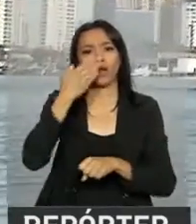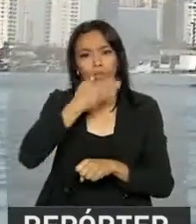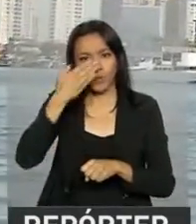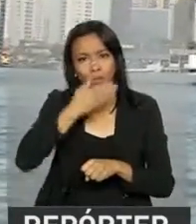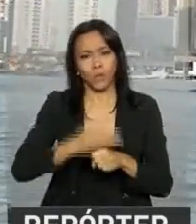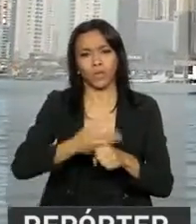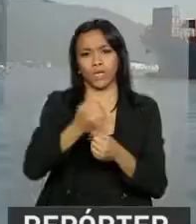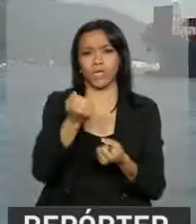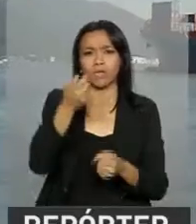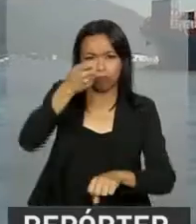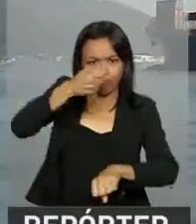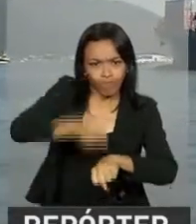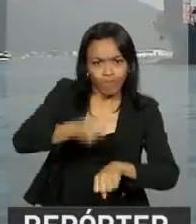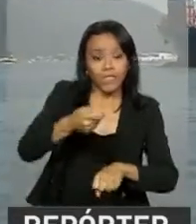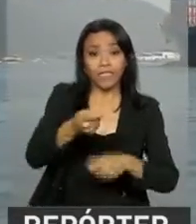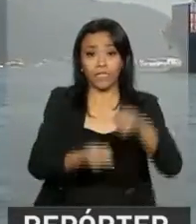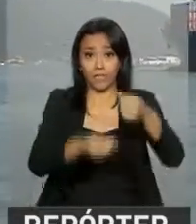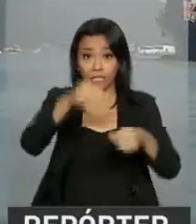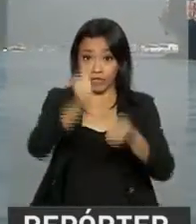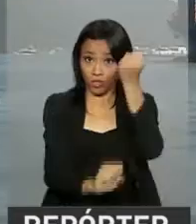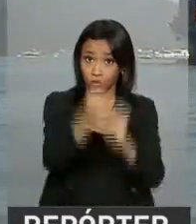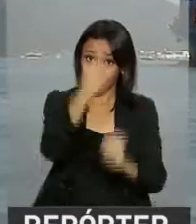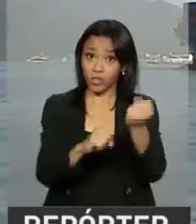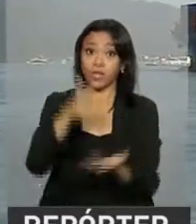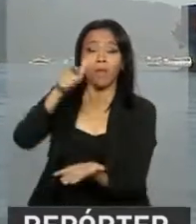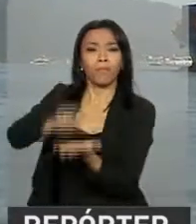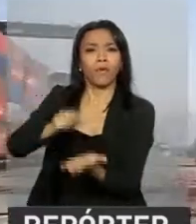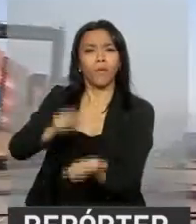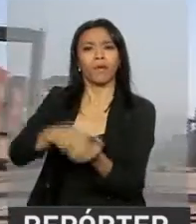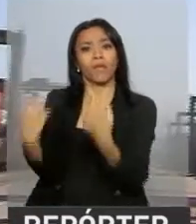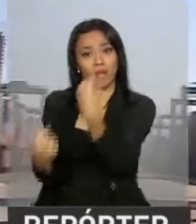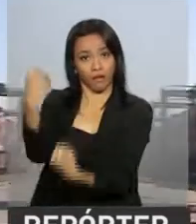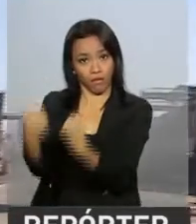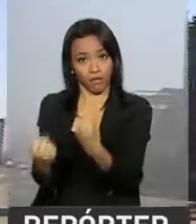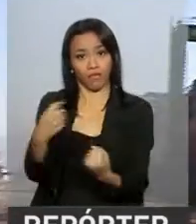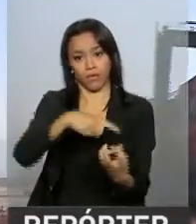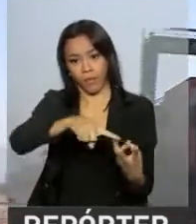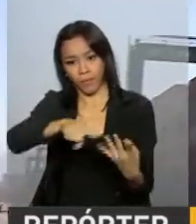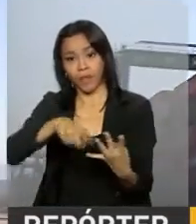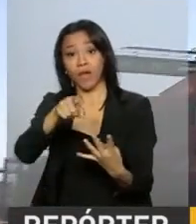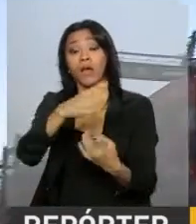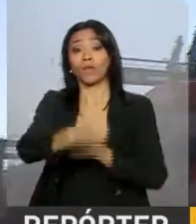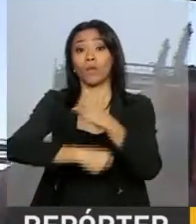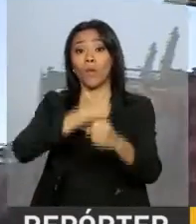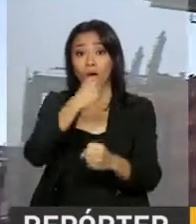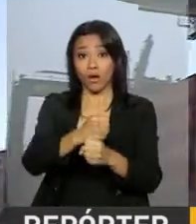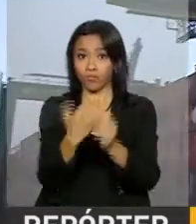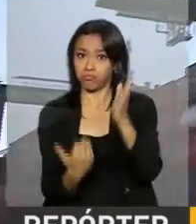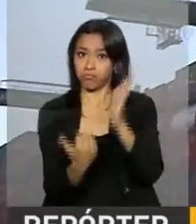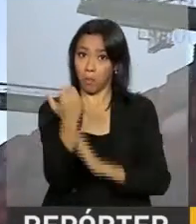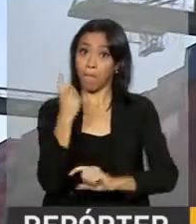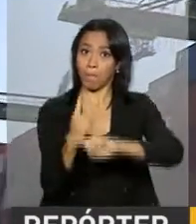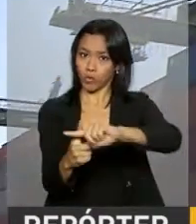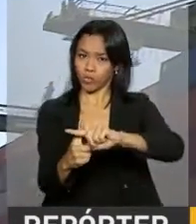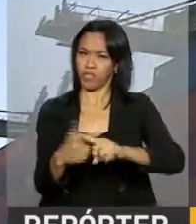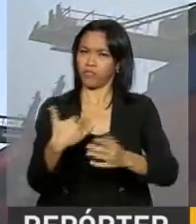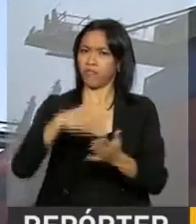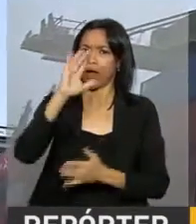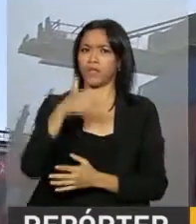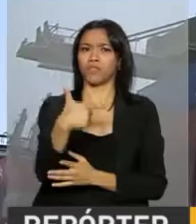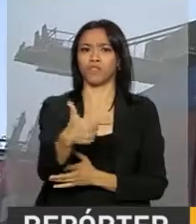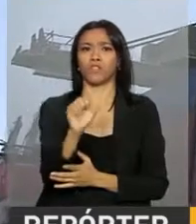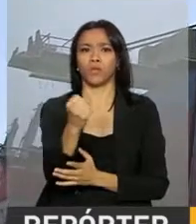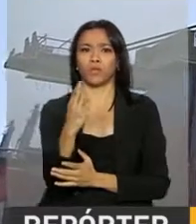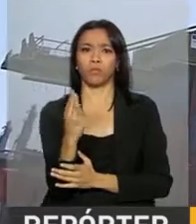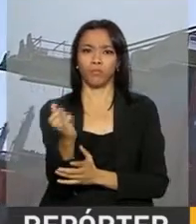refinado celulose e veículos de carga no ano o saldo positivo da balança comercial ultrapassa os 28